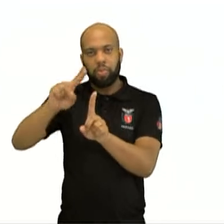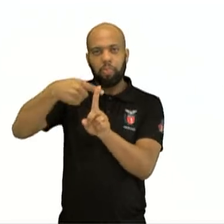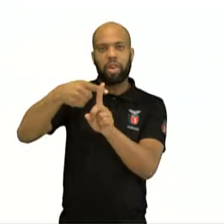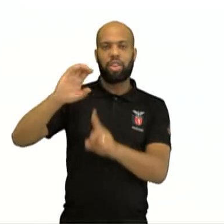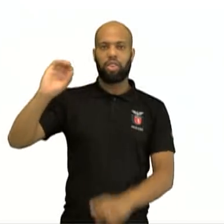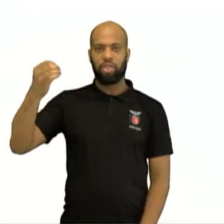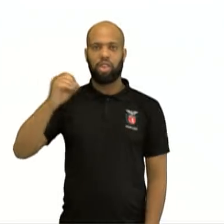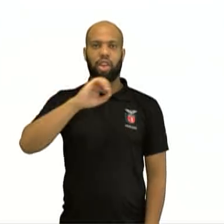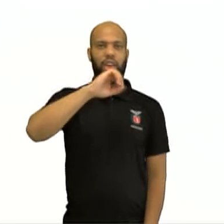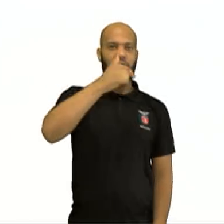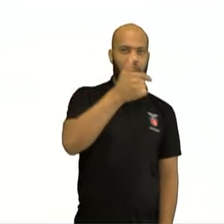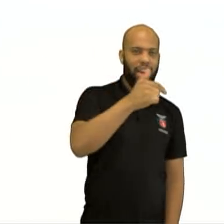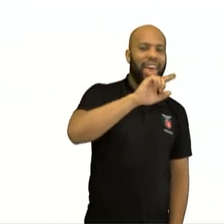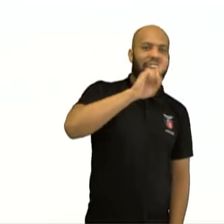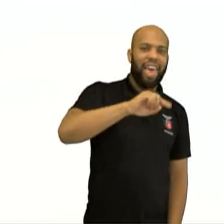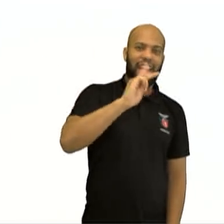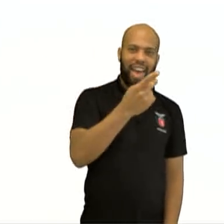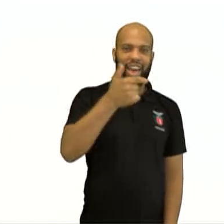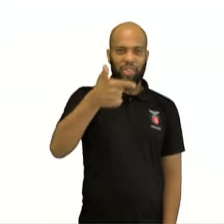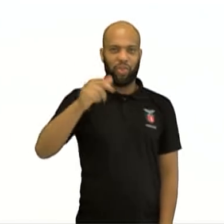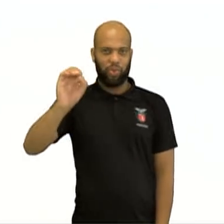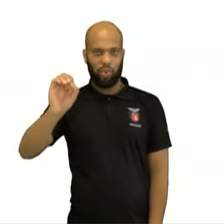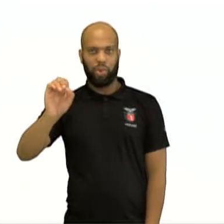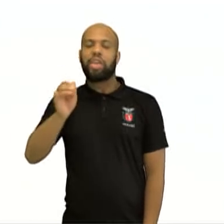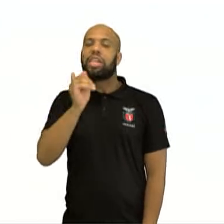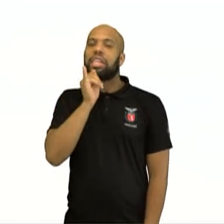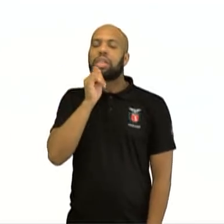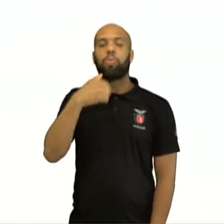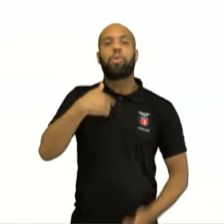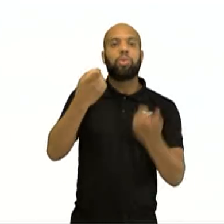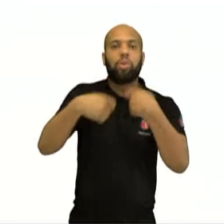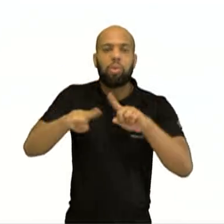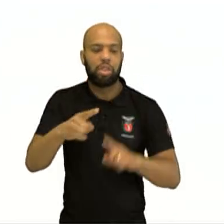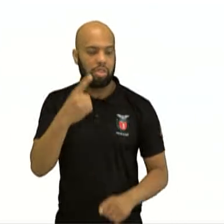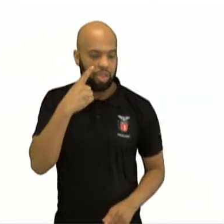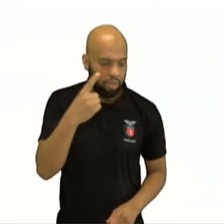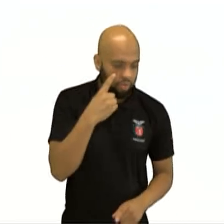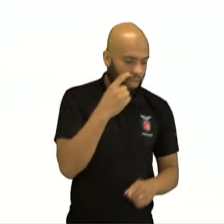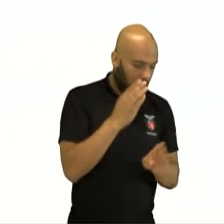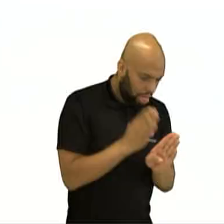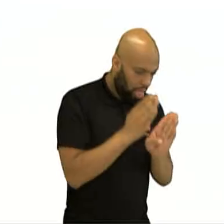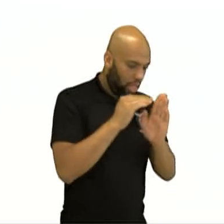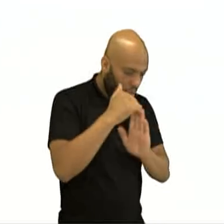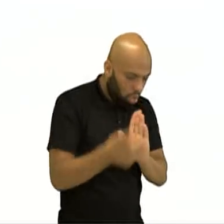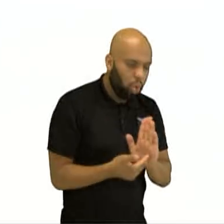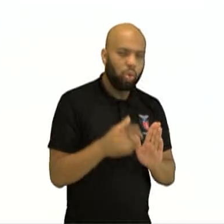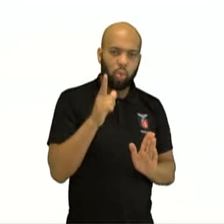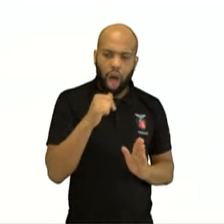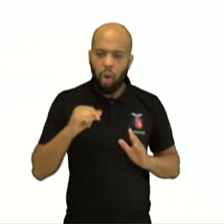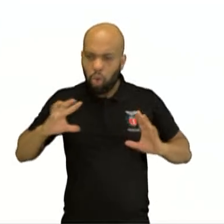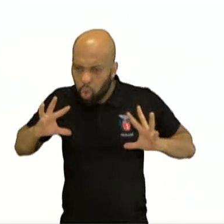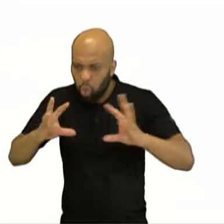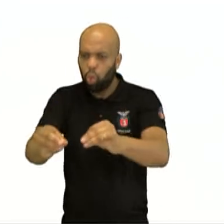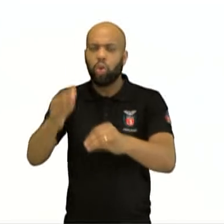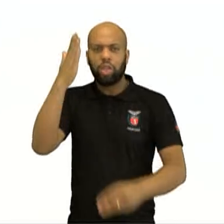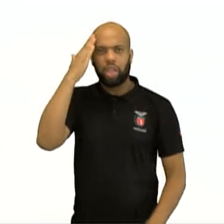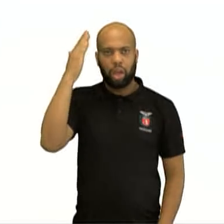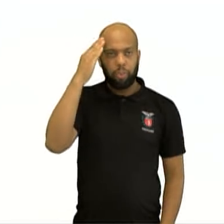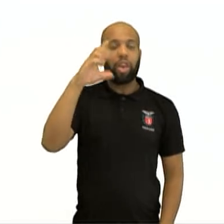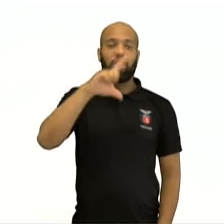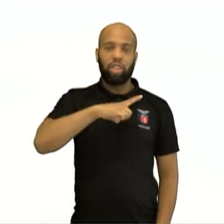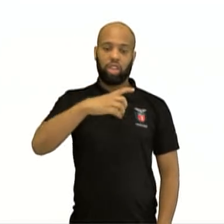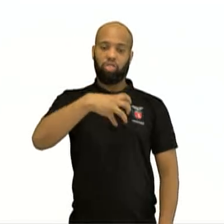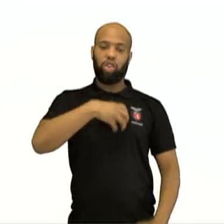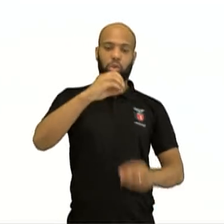oxigênio, H2O. Eu não preciso ir lá e examinar todas as fontes de água para saber que a